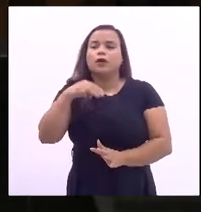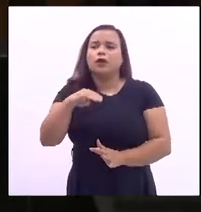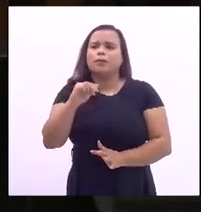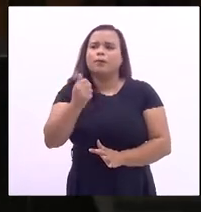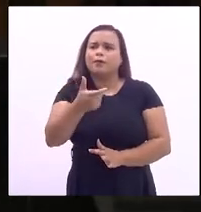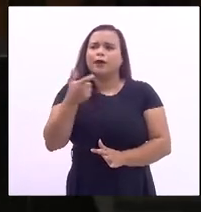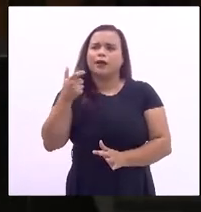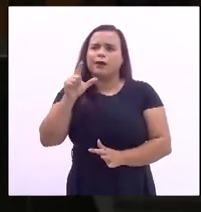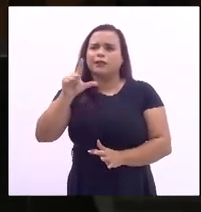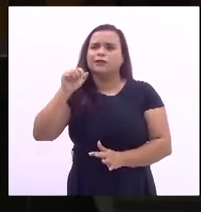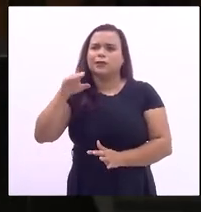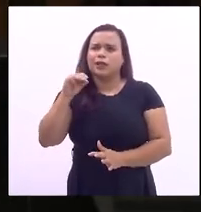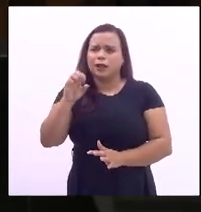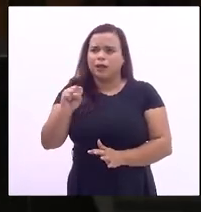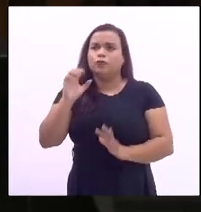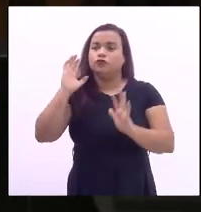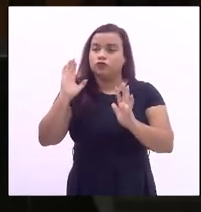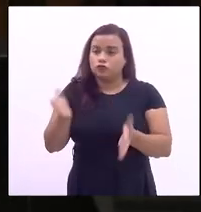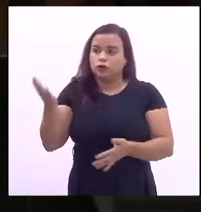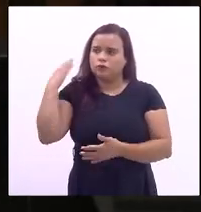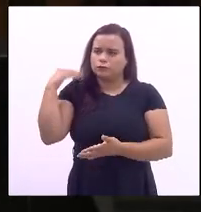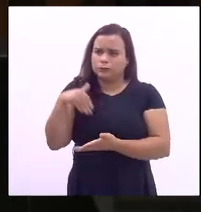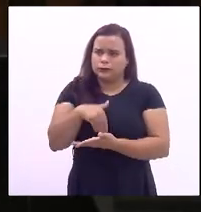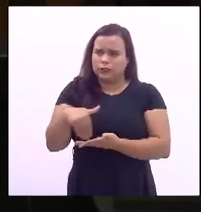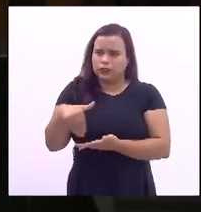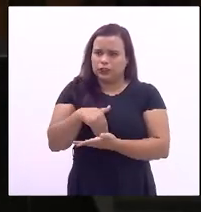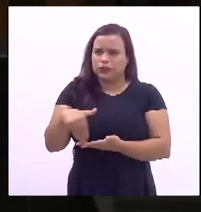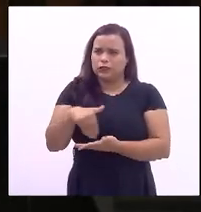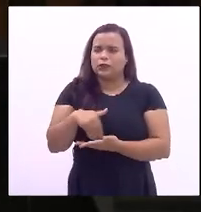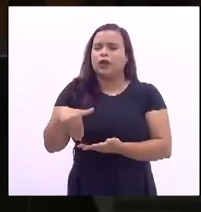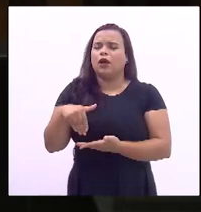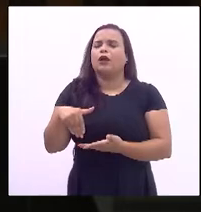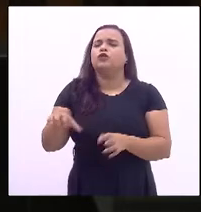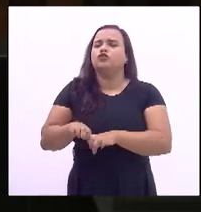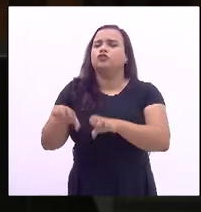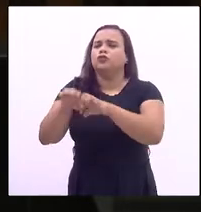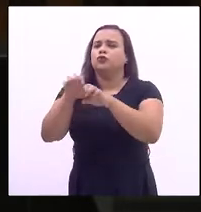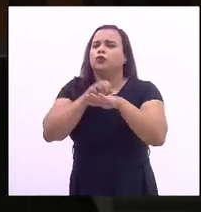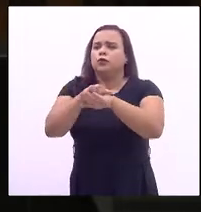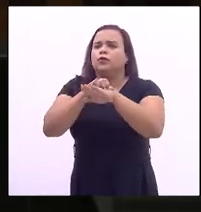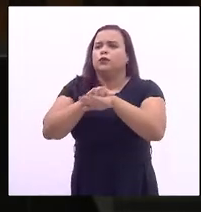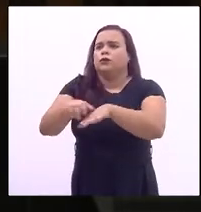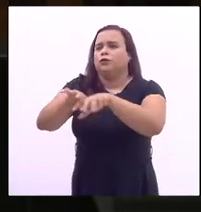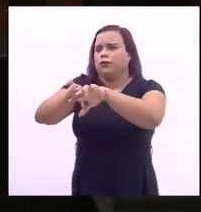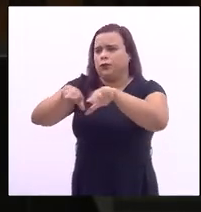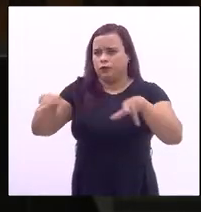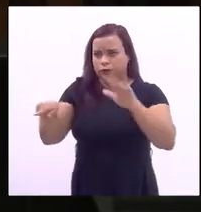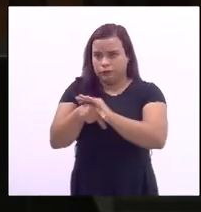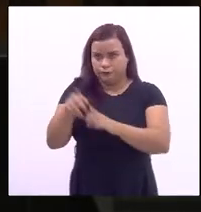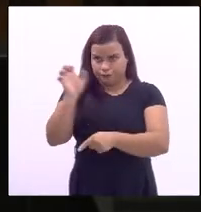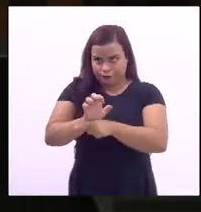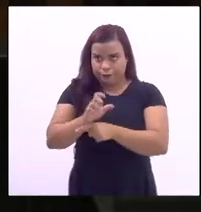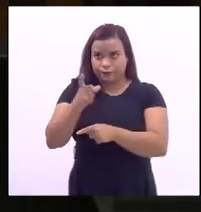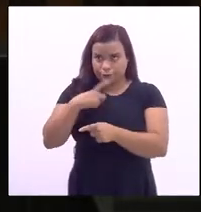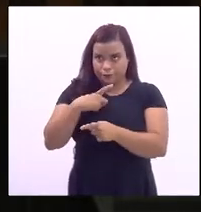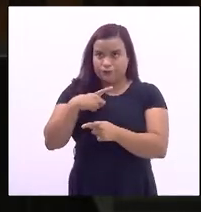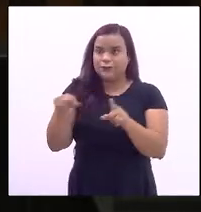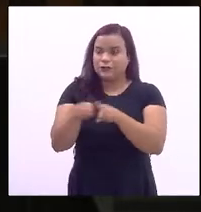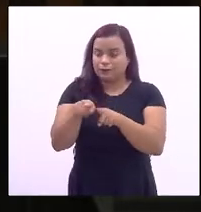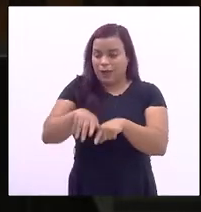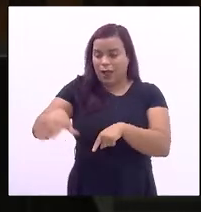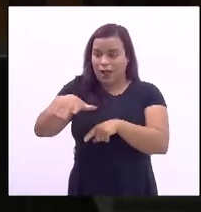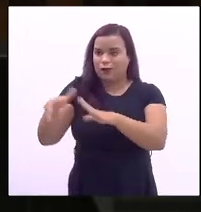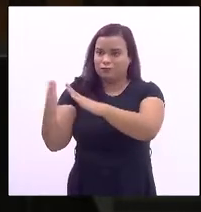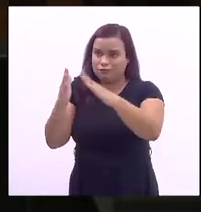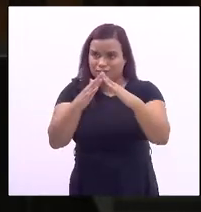que atua é que foi secretário de infraestrutura do estado onde está Inclusive a pasta da Habitação para